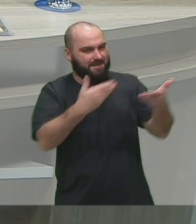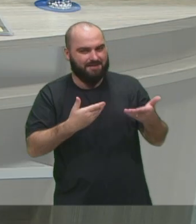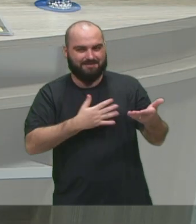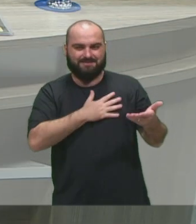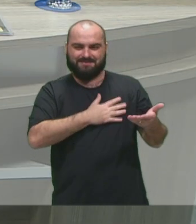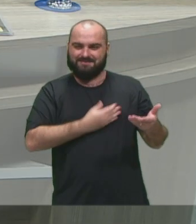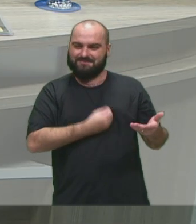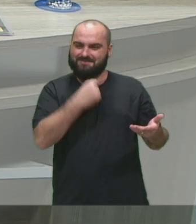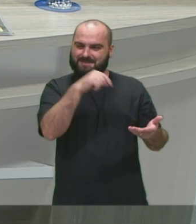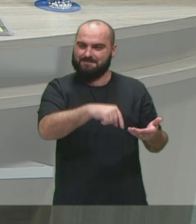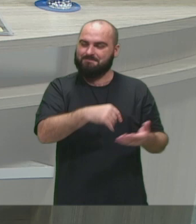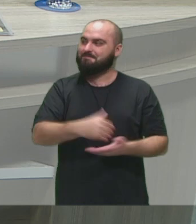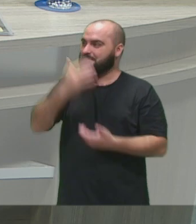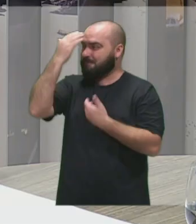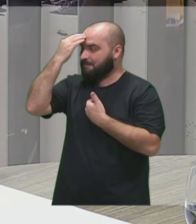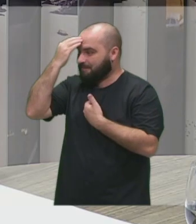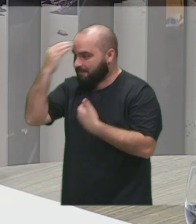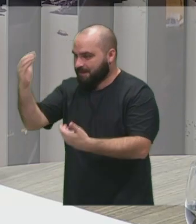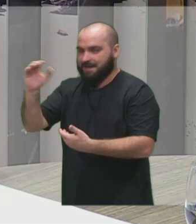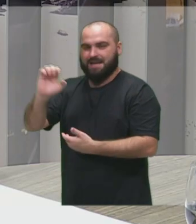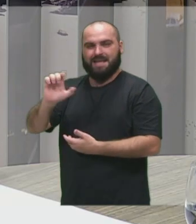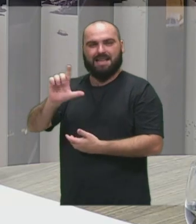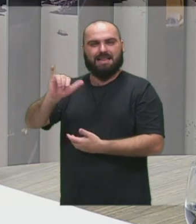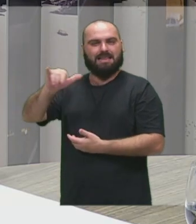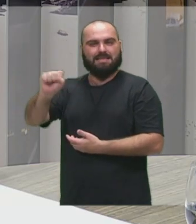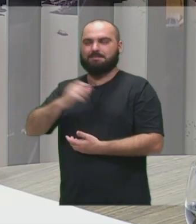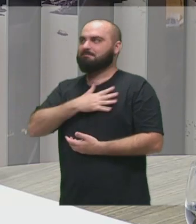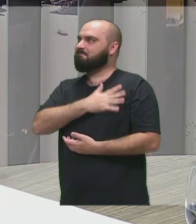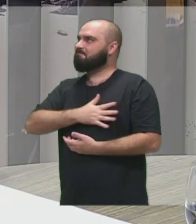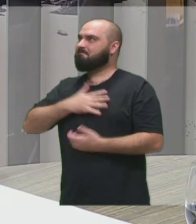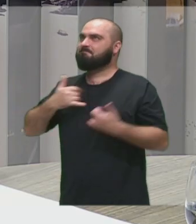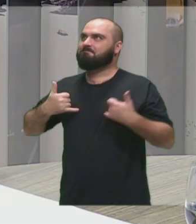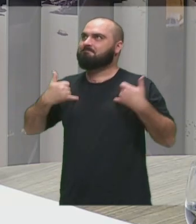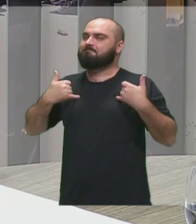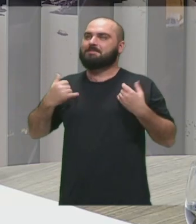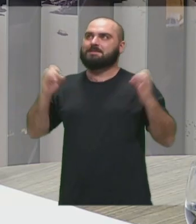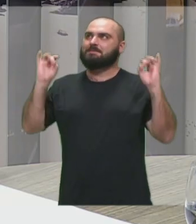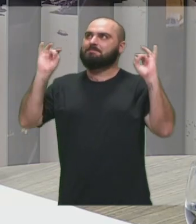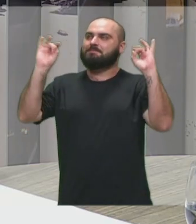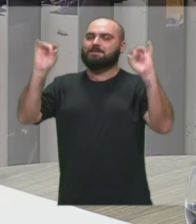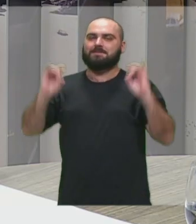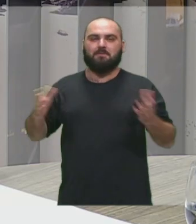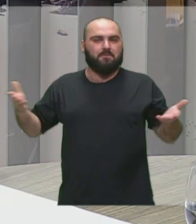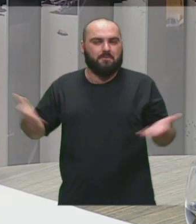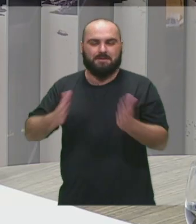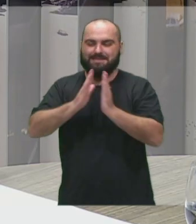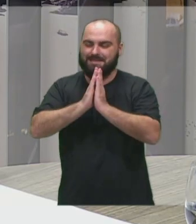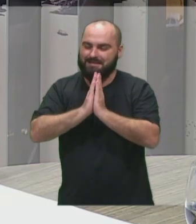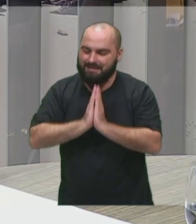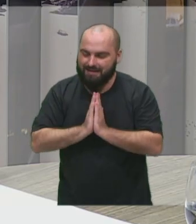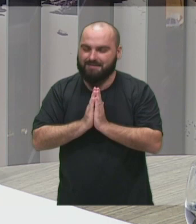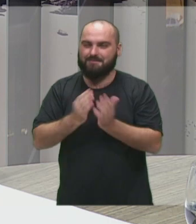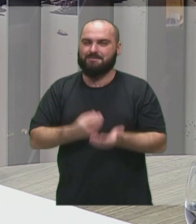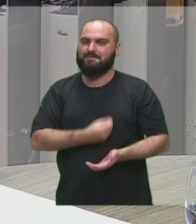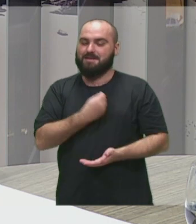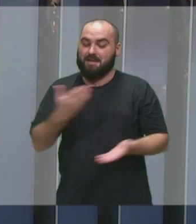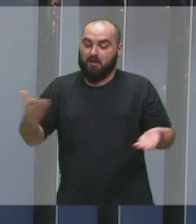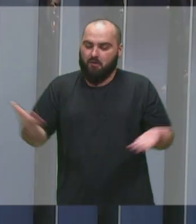conversa. Obrigada, Elis. É um prazer e uma honra estar aqui. Extremamente grata por essa conversa